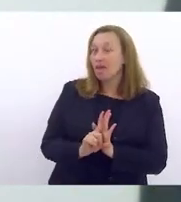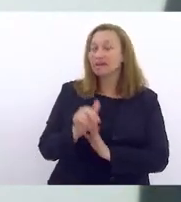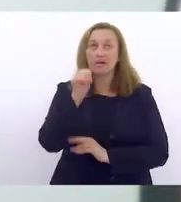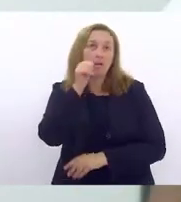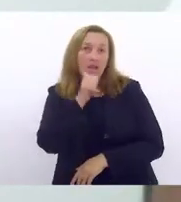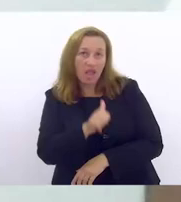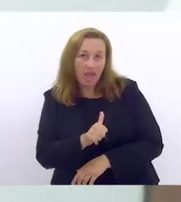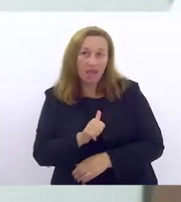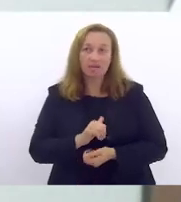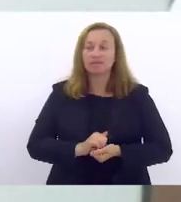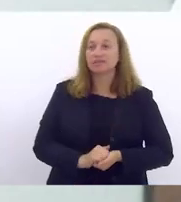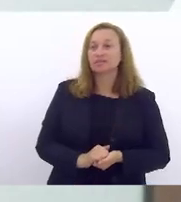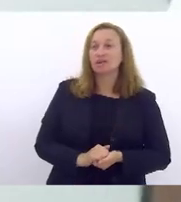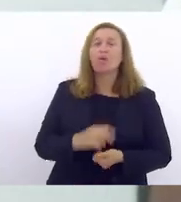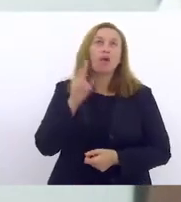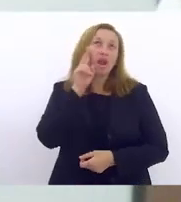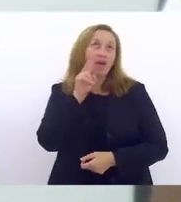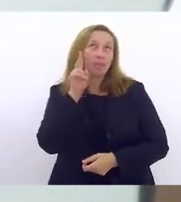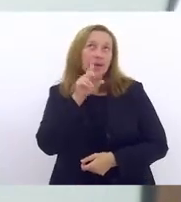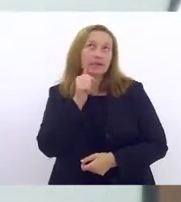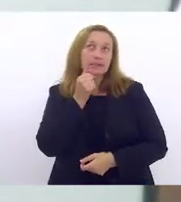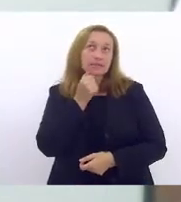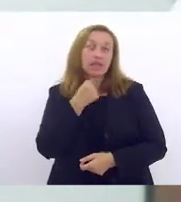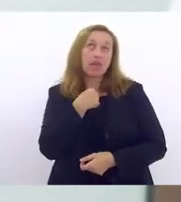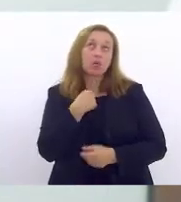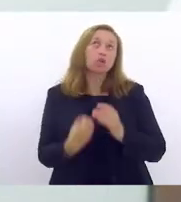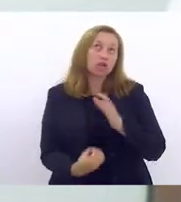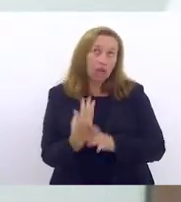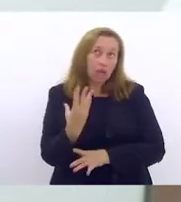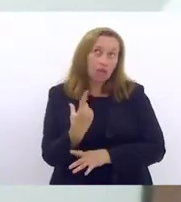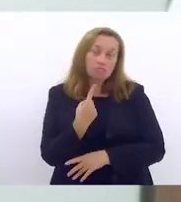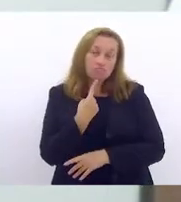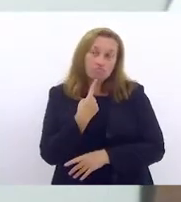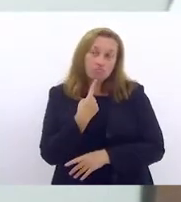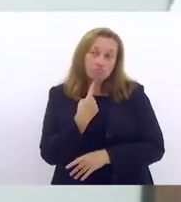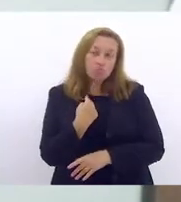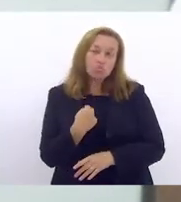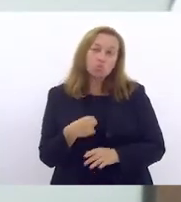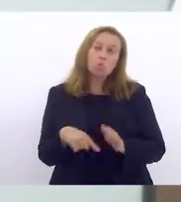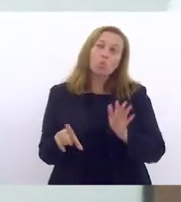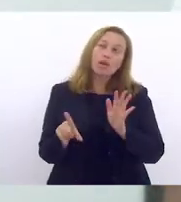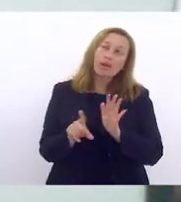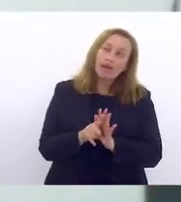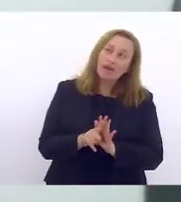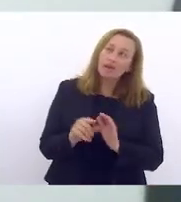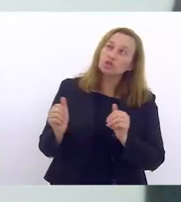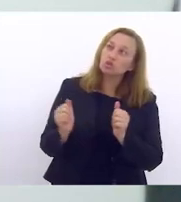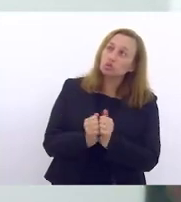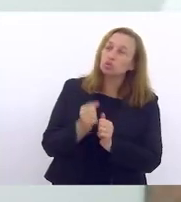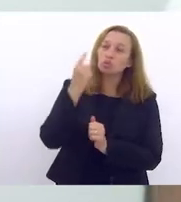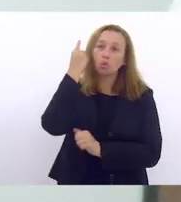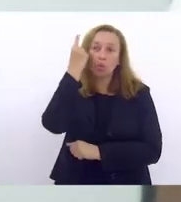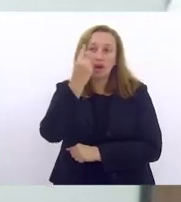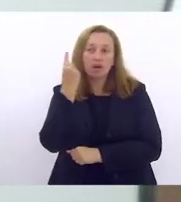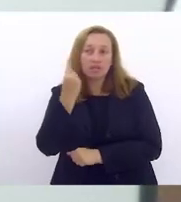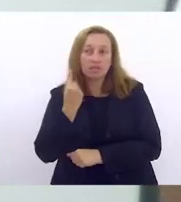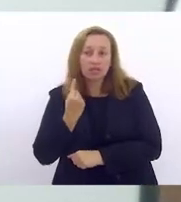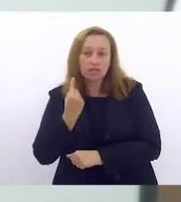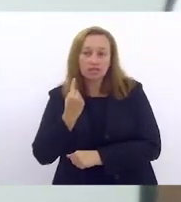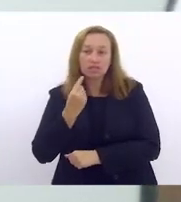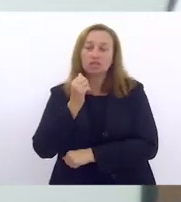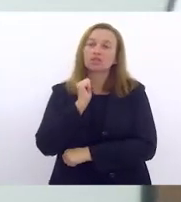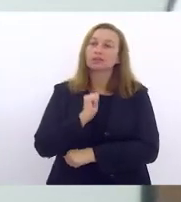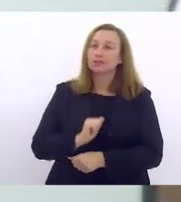e da mulher, eu me lembrei de uma coisa. Eu sou coautor, junto com a Dani Monteiro, que foi a que teve